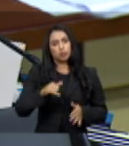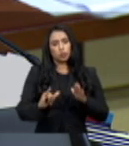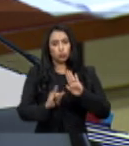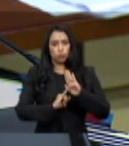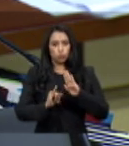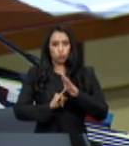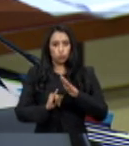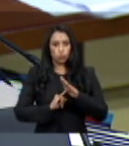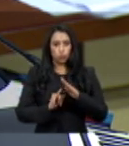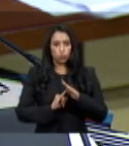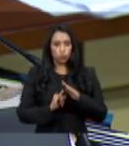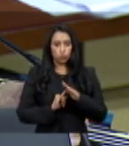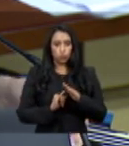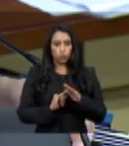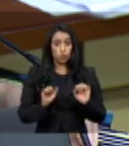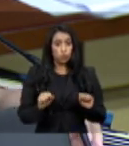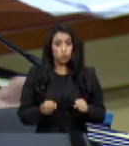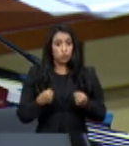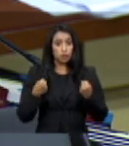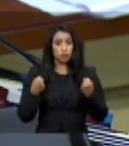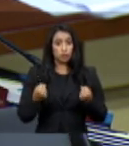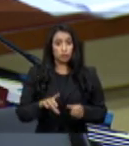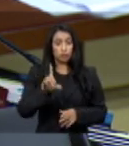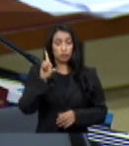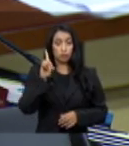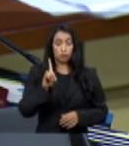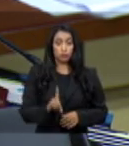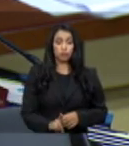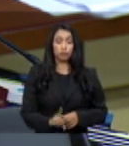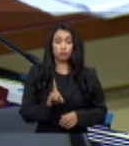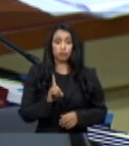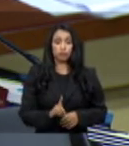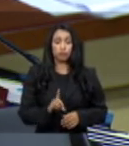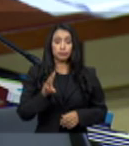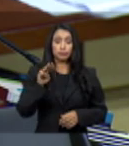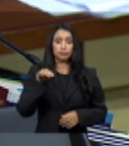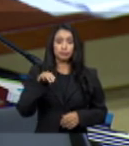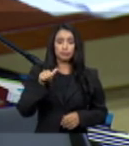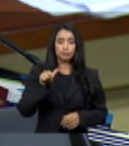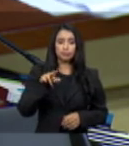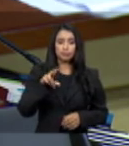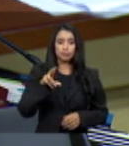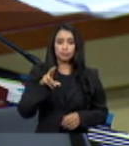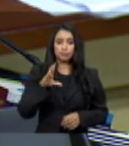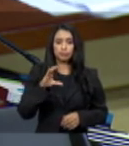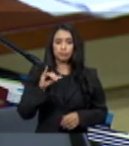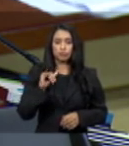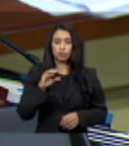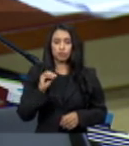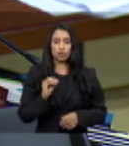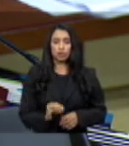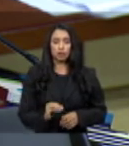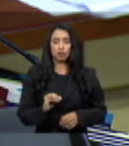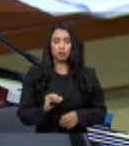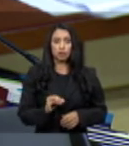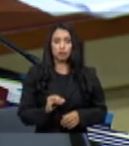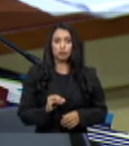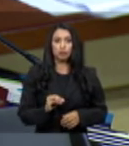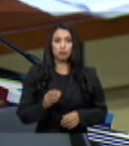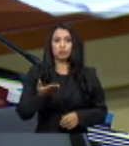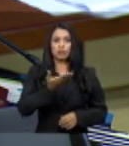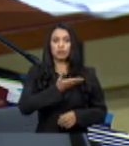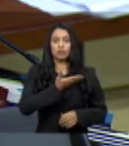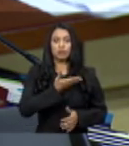instituto de defesa do direito de defesa márcio thomaz bastos que é amicus curiae